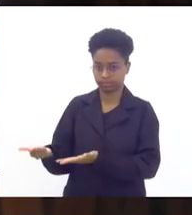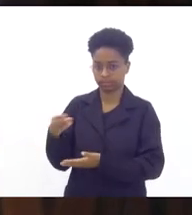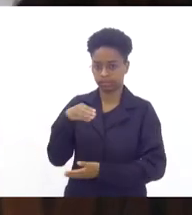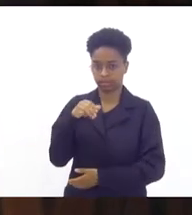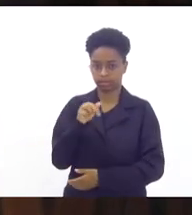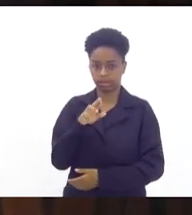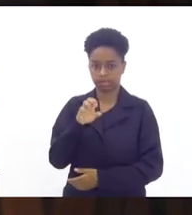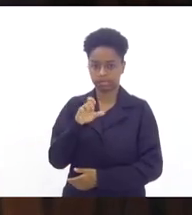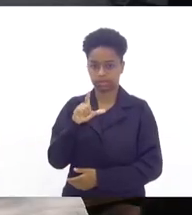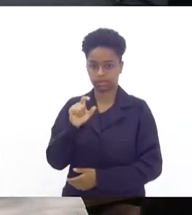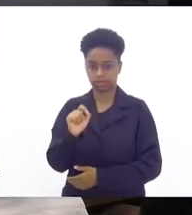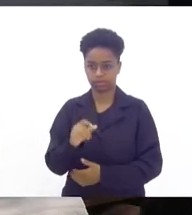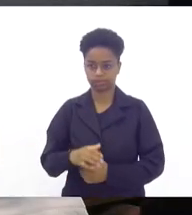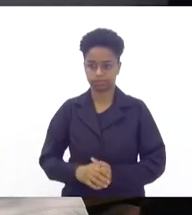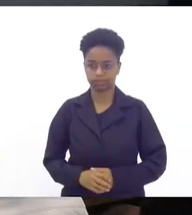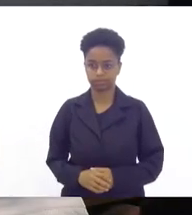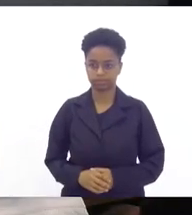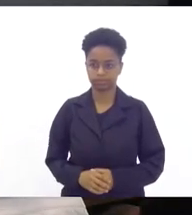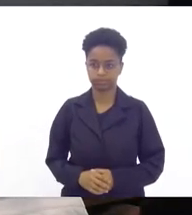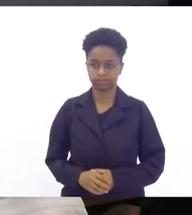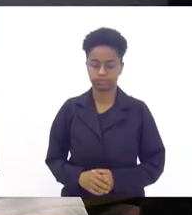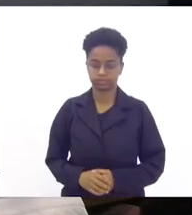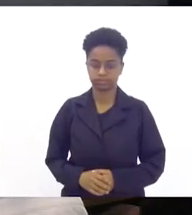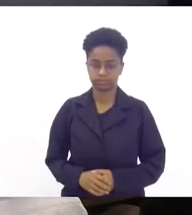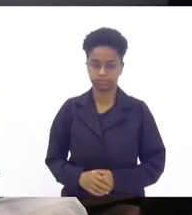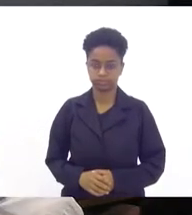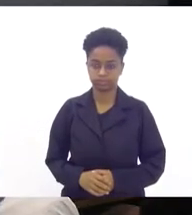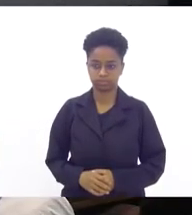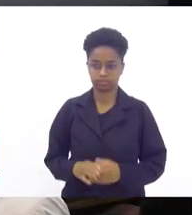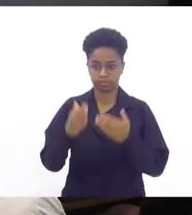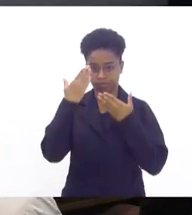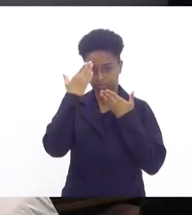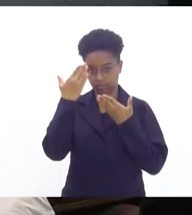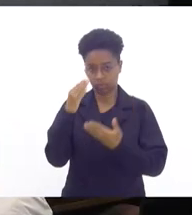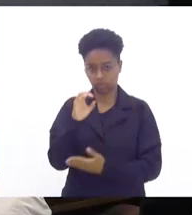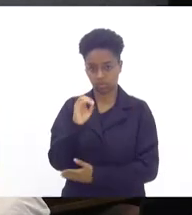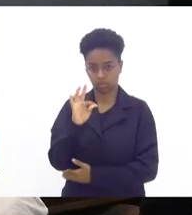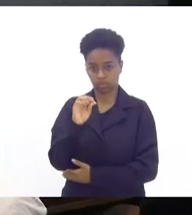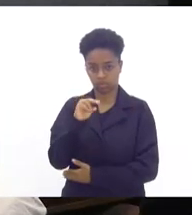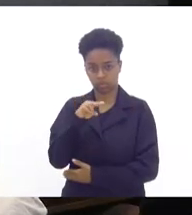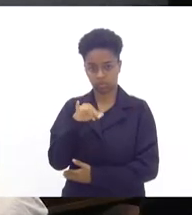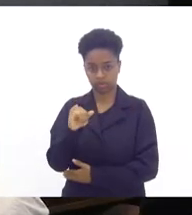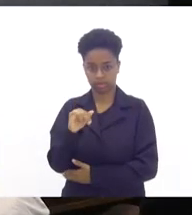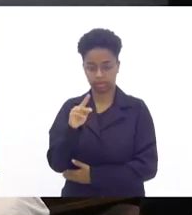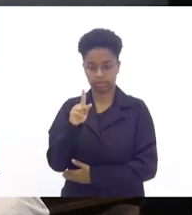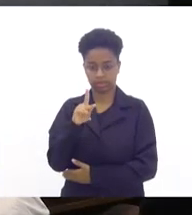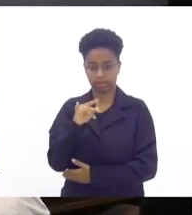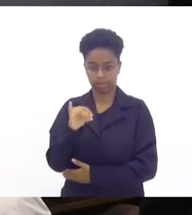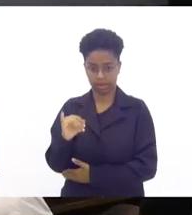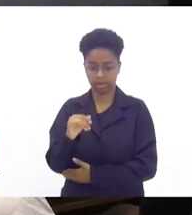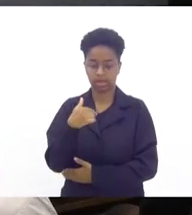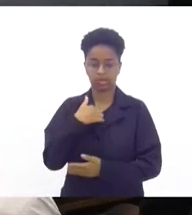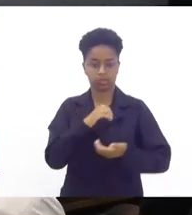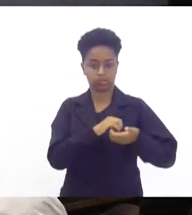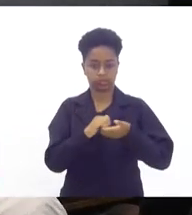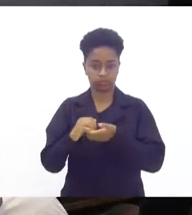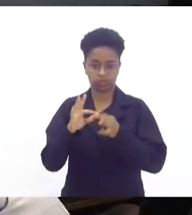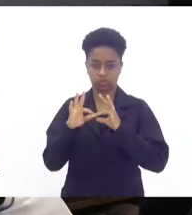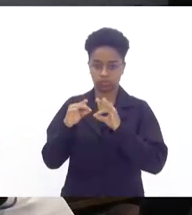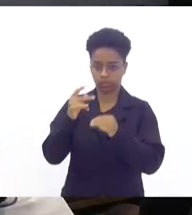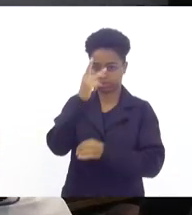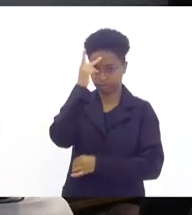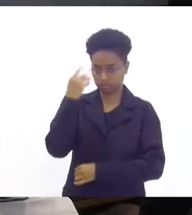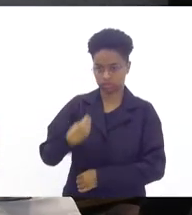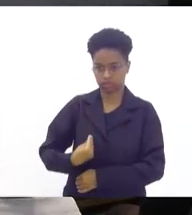Cardoso Muito obrigado Doutor Antônio de Paula pai conheço a saúde todos os que estão presentes